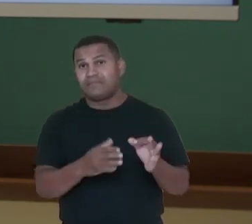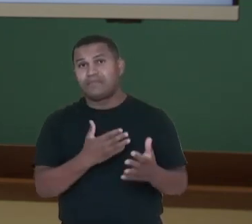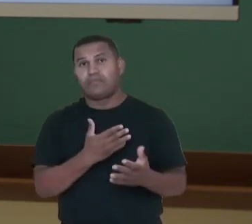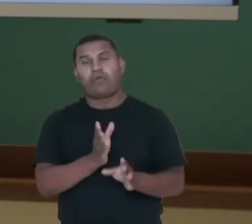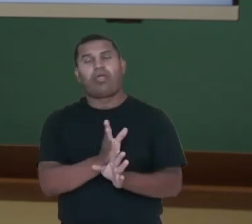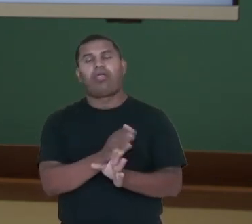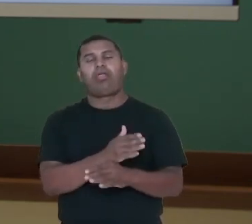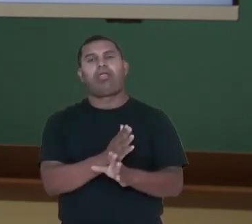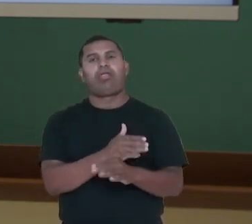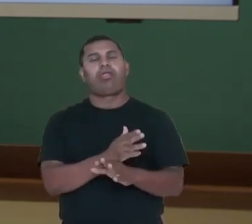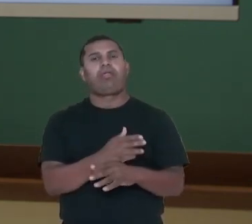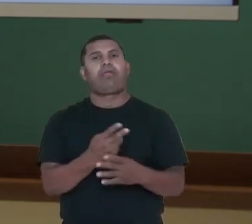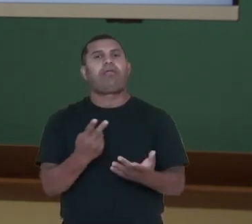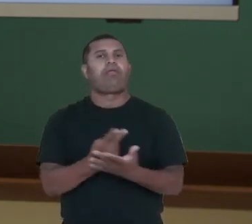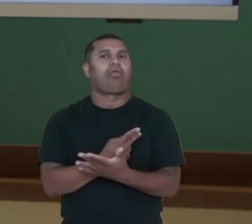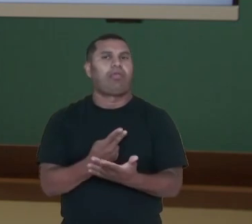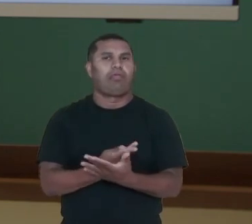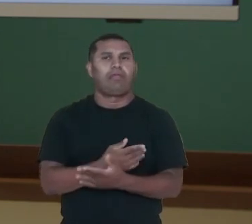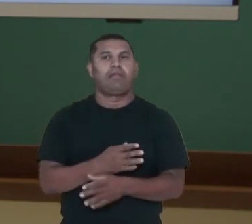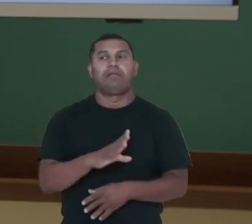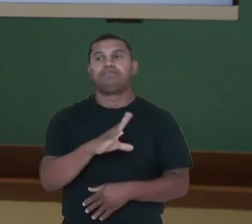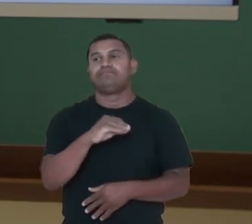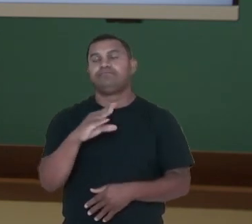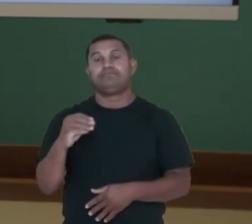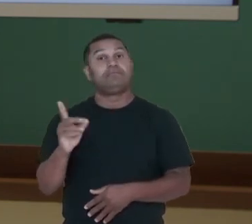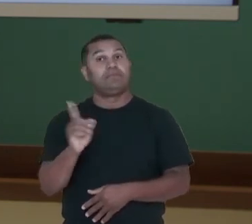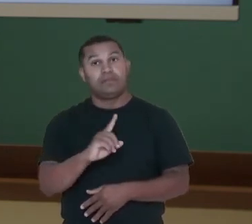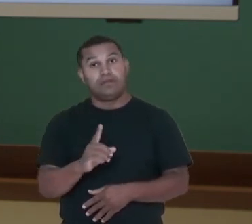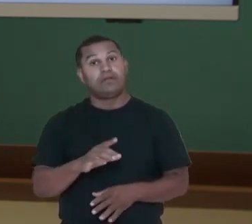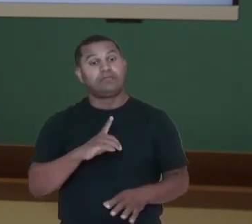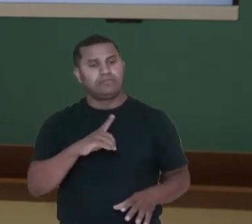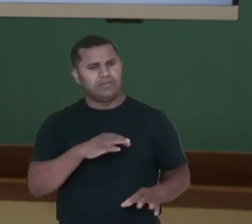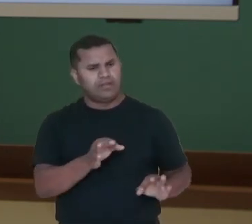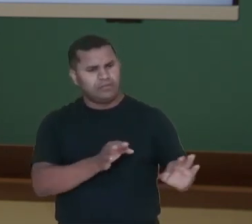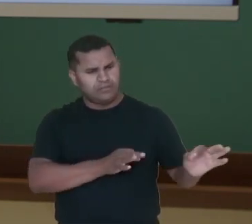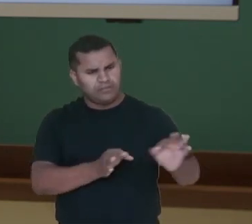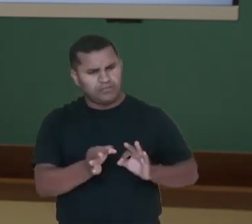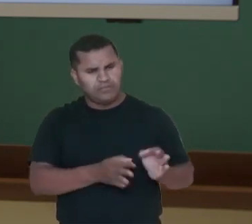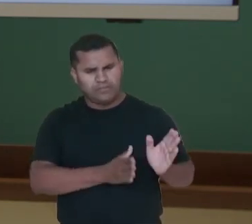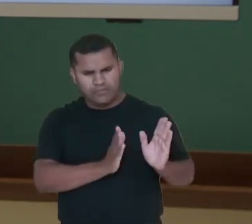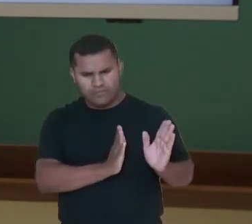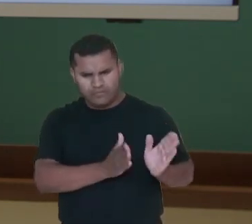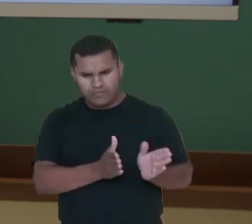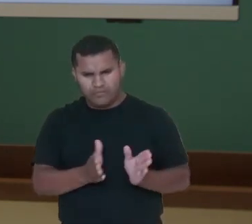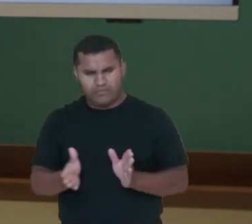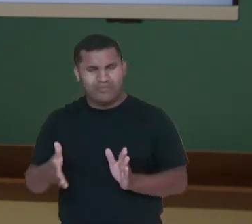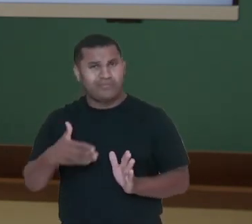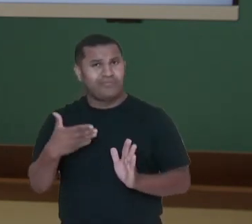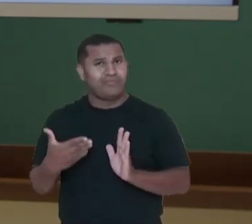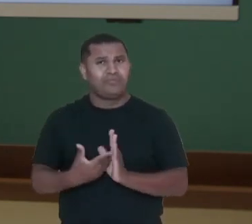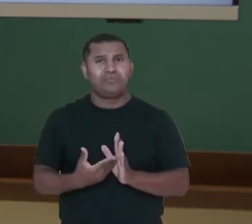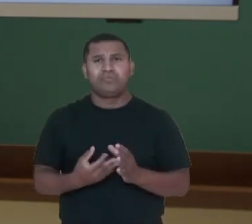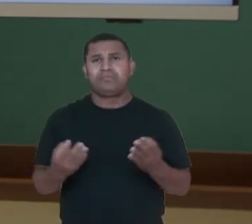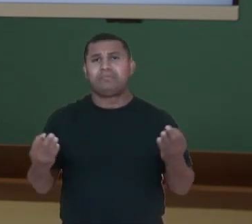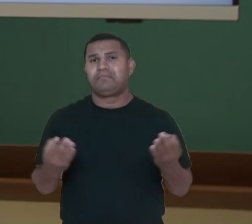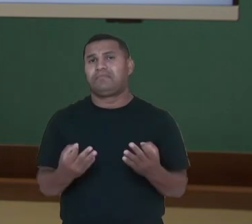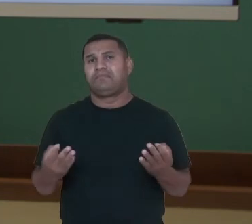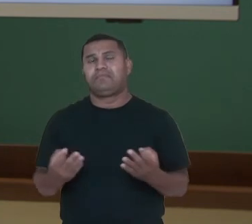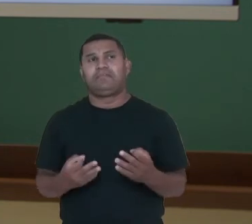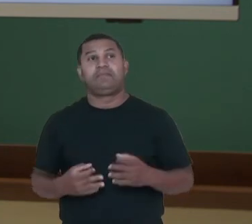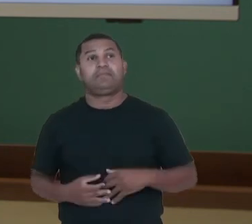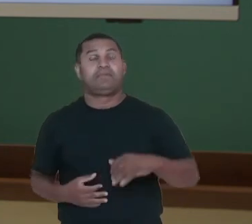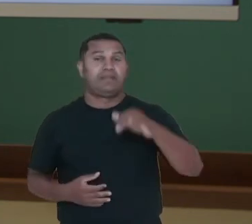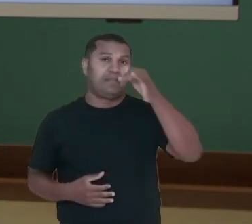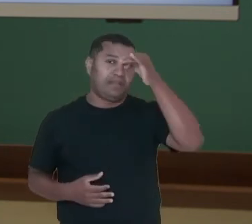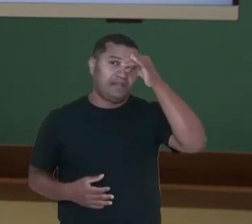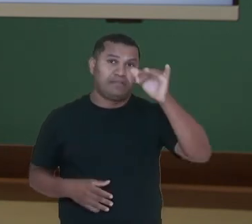né? Existem protocolos específicos, controle rígido desse procedimento para que se faça tanto